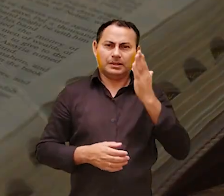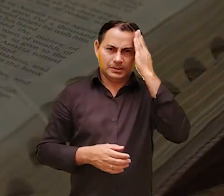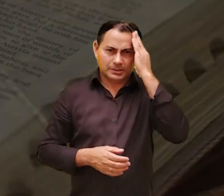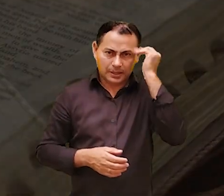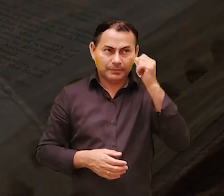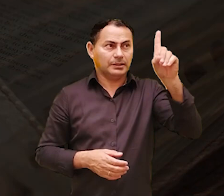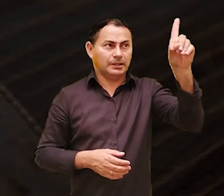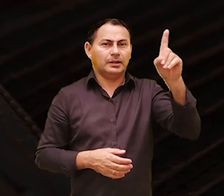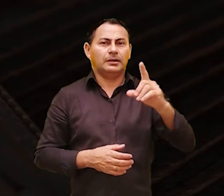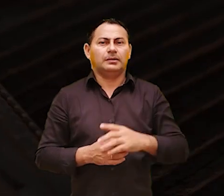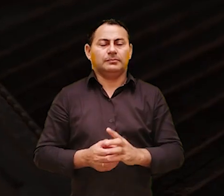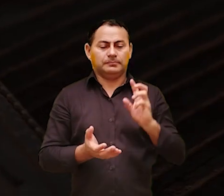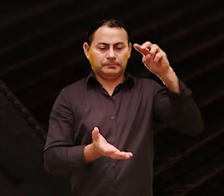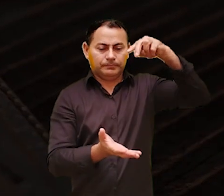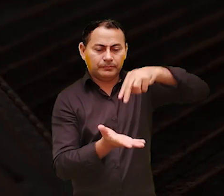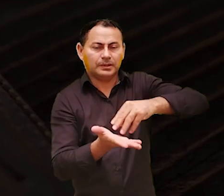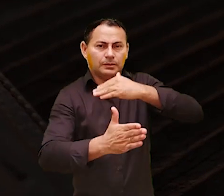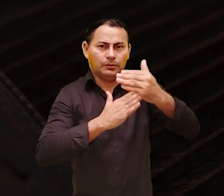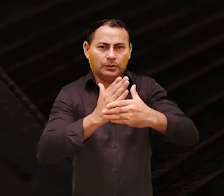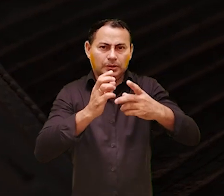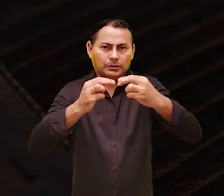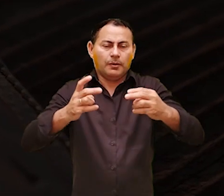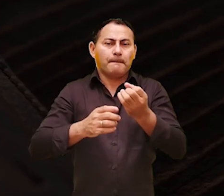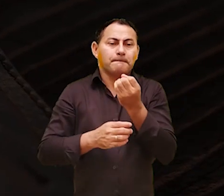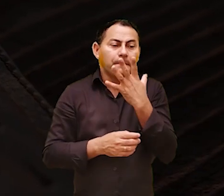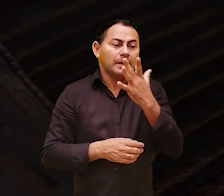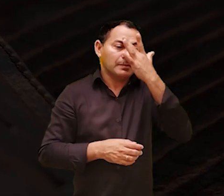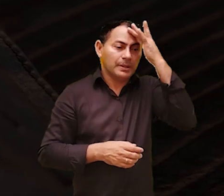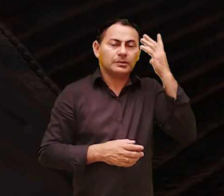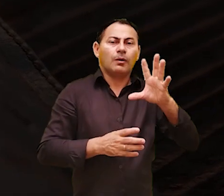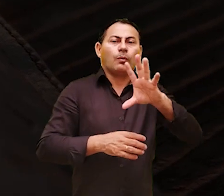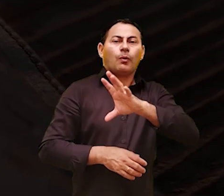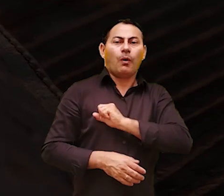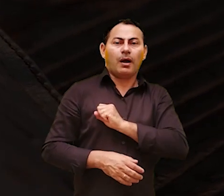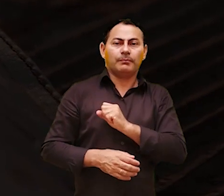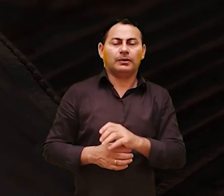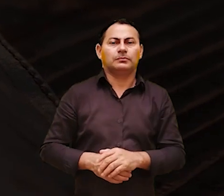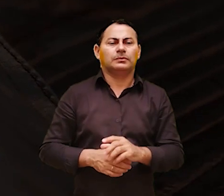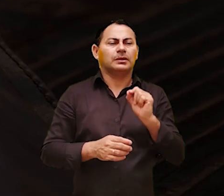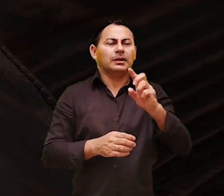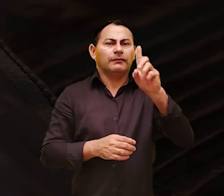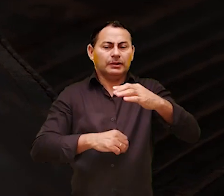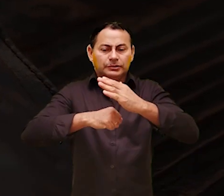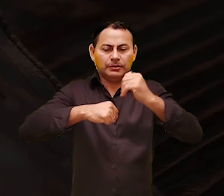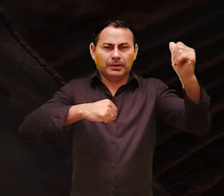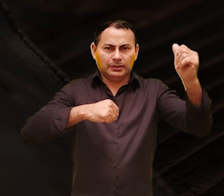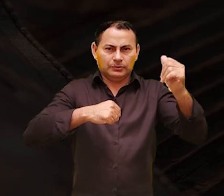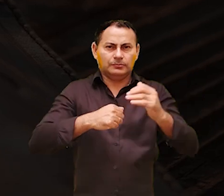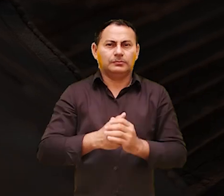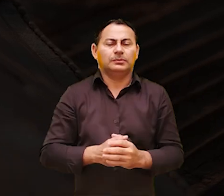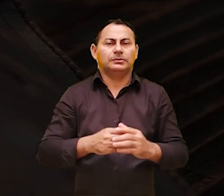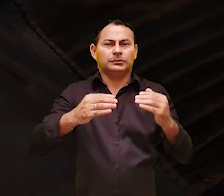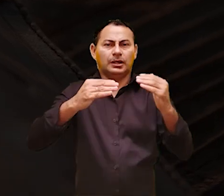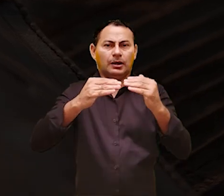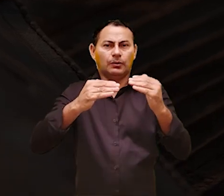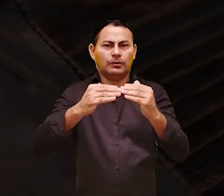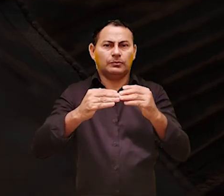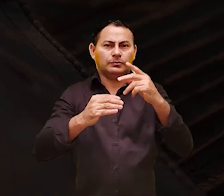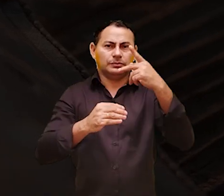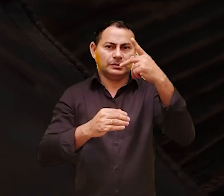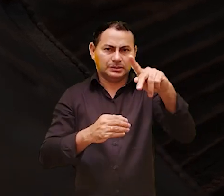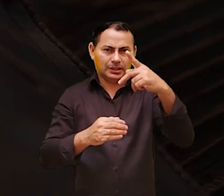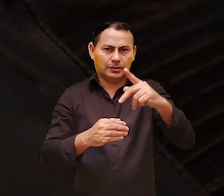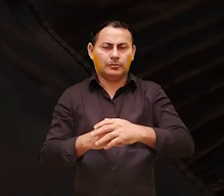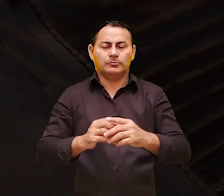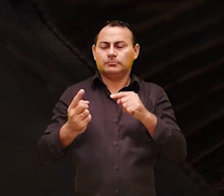mim. Sabemos que Deus age em todas as coisas para o bem daqueles que o amam, dos que foram chamados de acordo